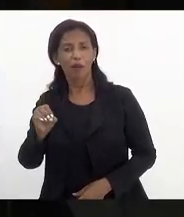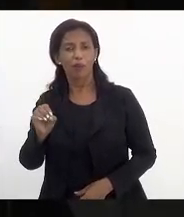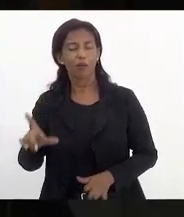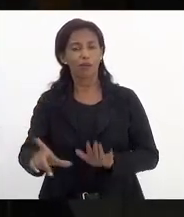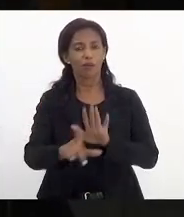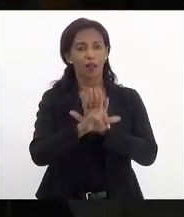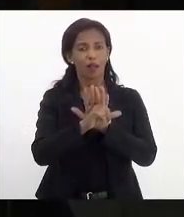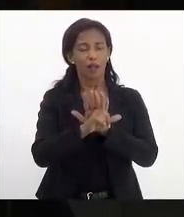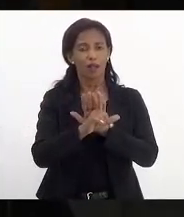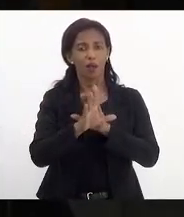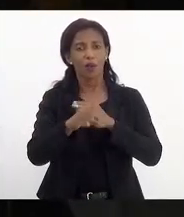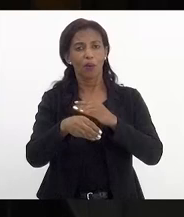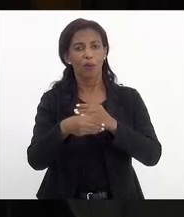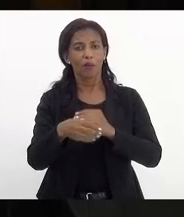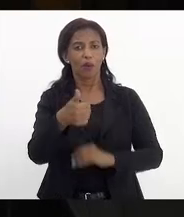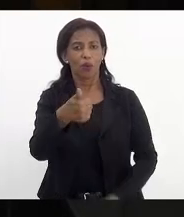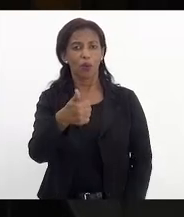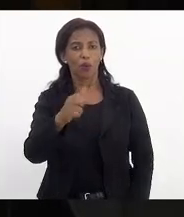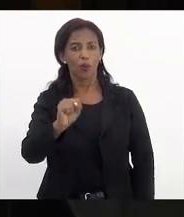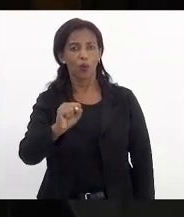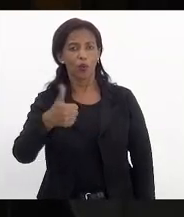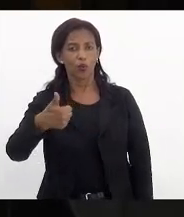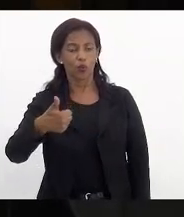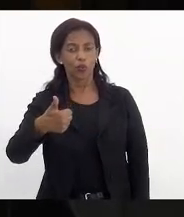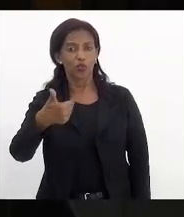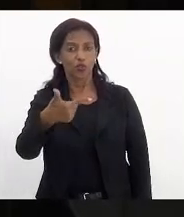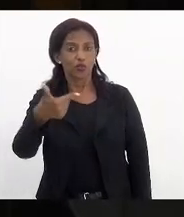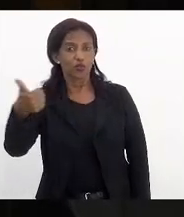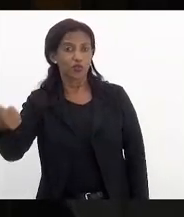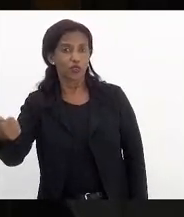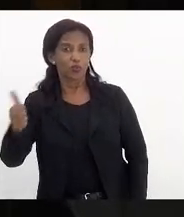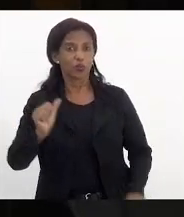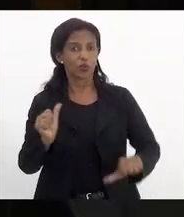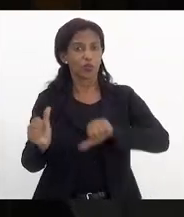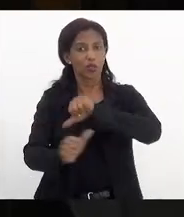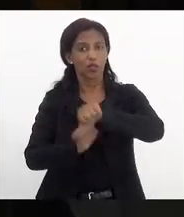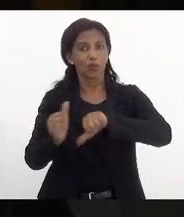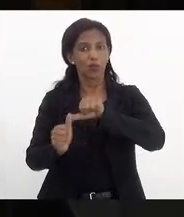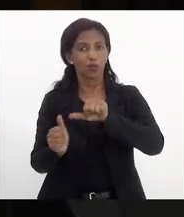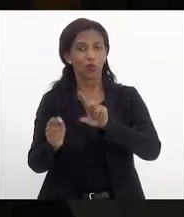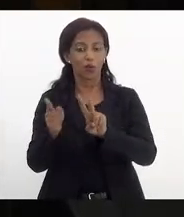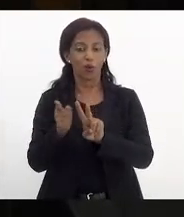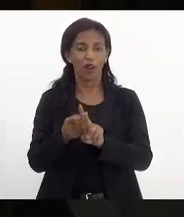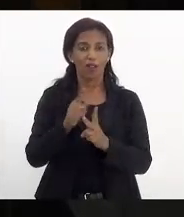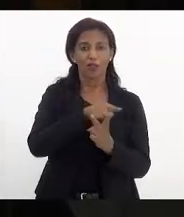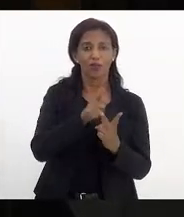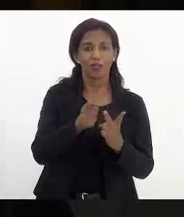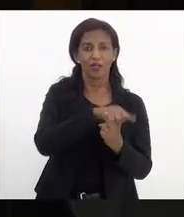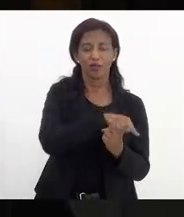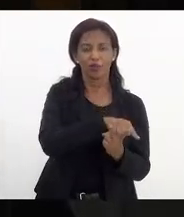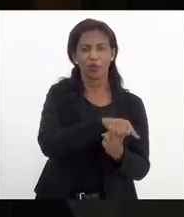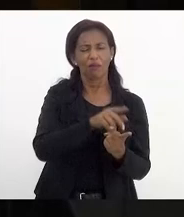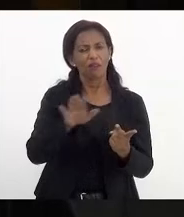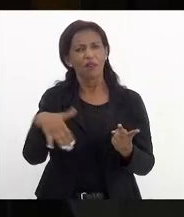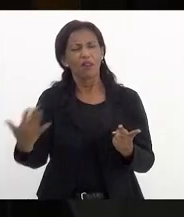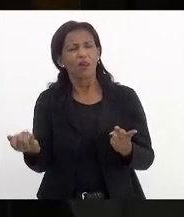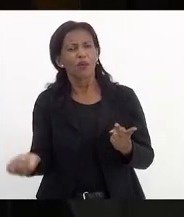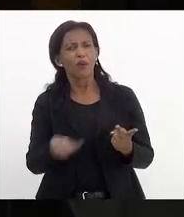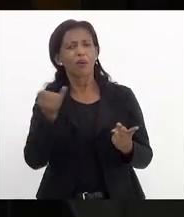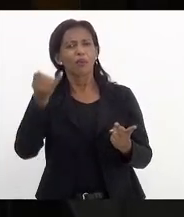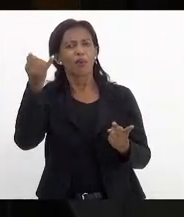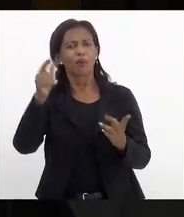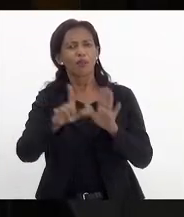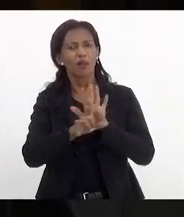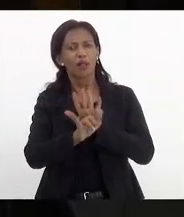Federal 181, de 21, que modificou as duas outras. E qual é a importância dessa